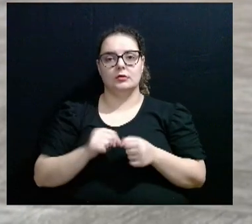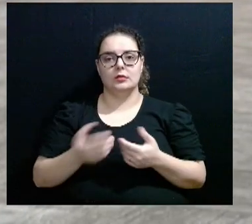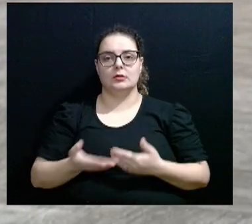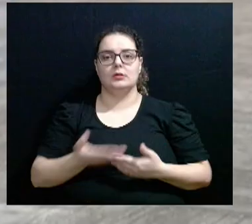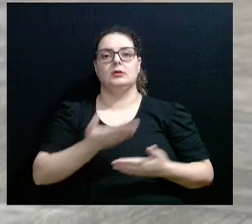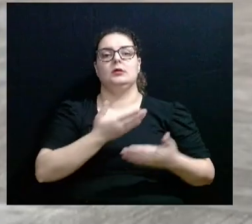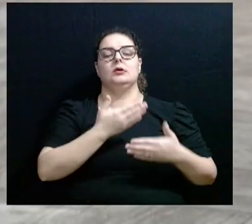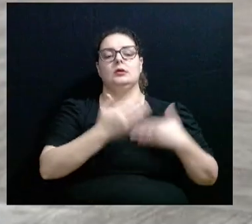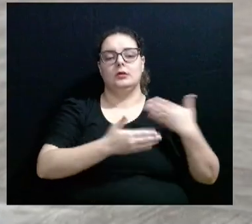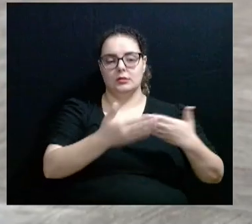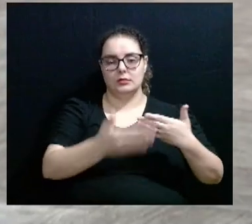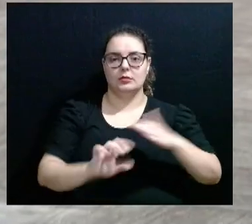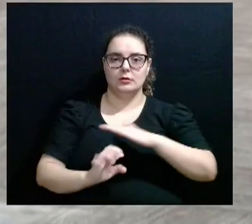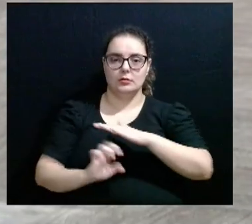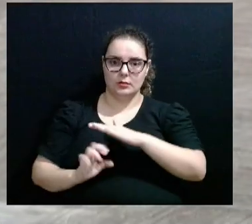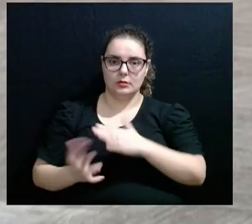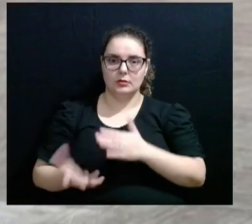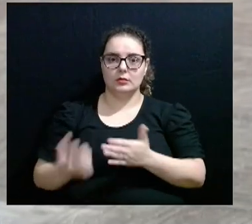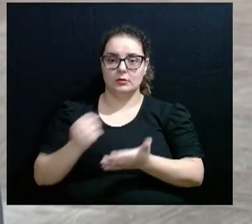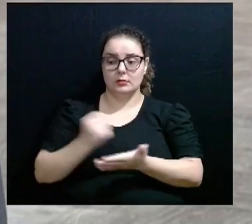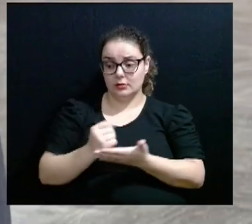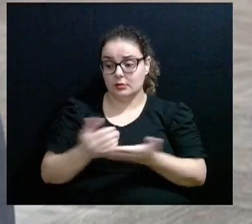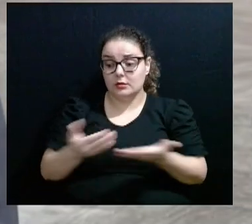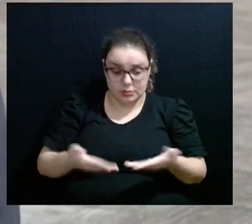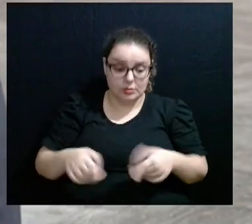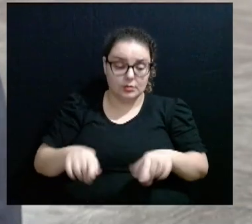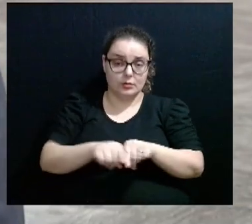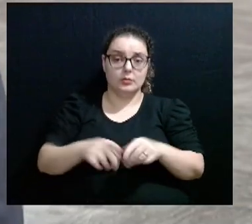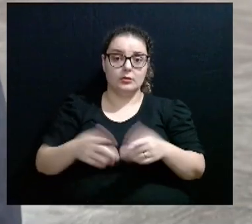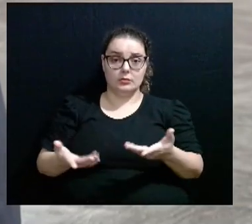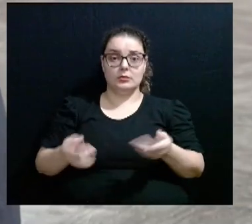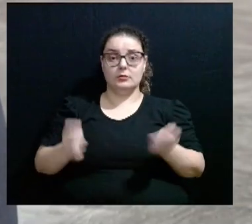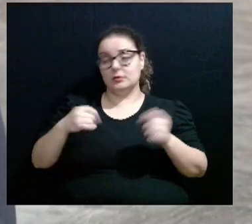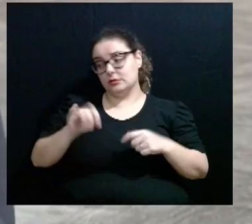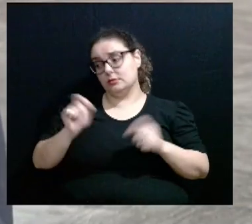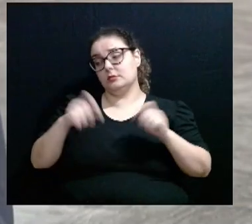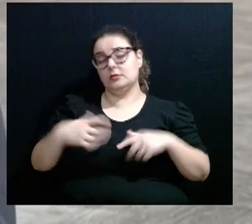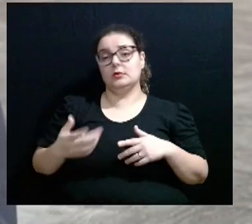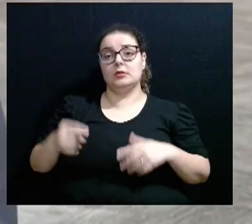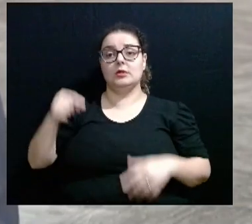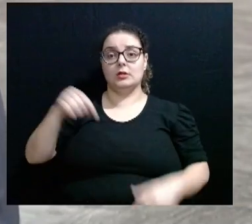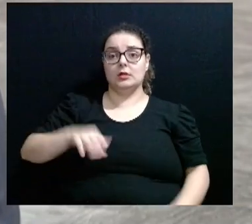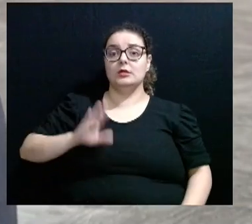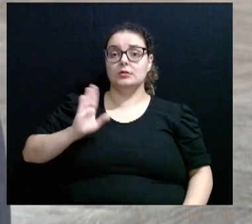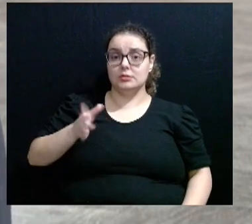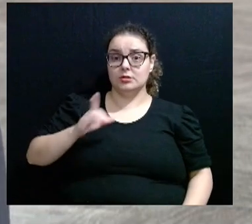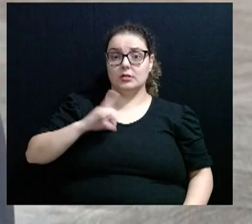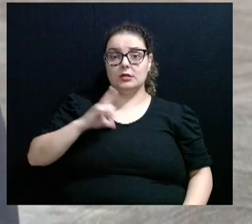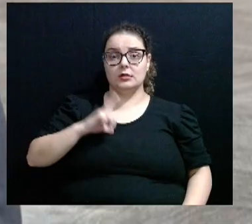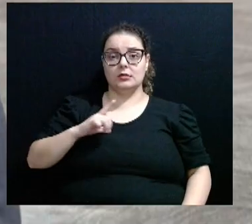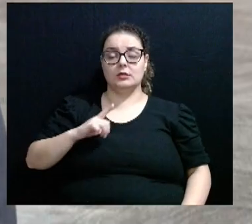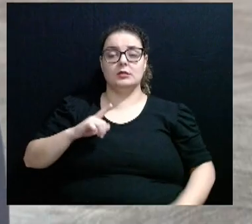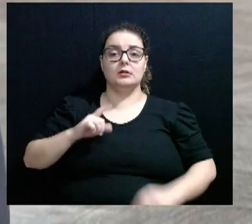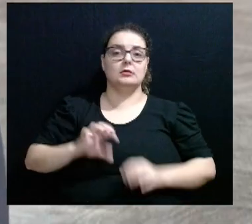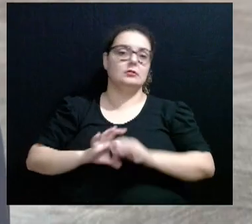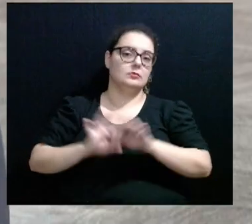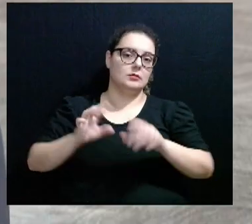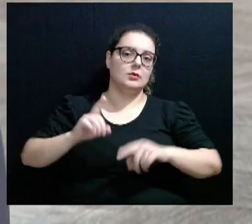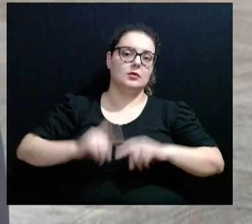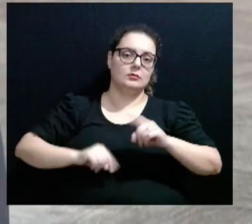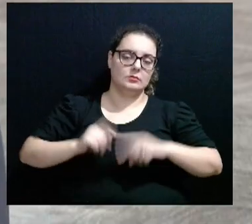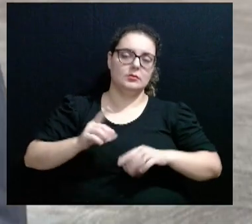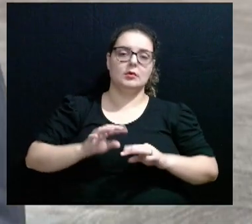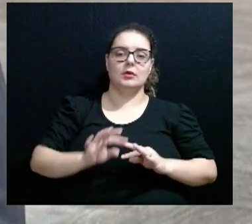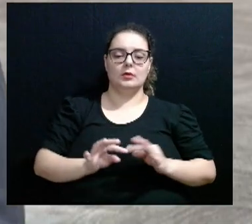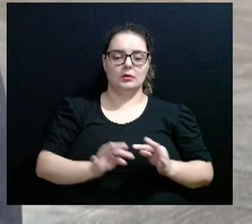próximas contratações e até a atual, se isso for possível, que ela já coloque à disposição essa tecnologia para ser utilizada pela